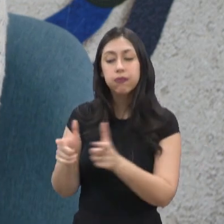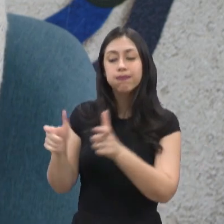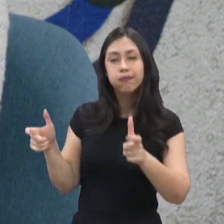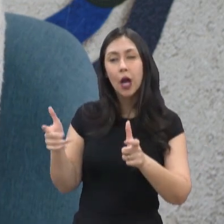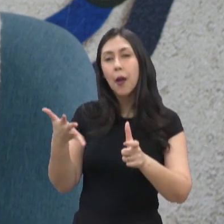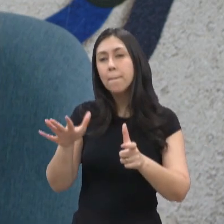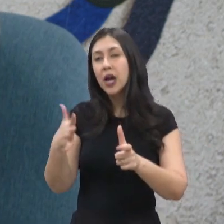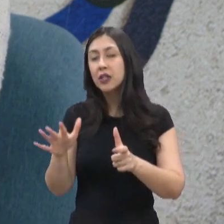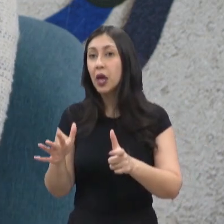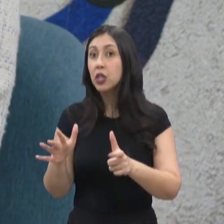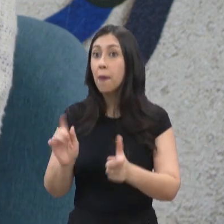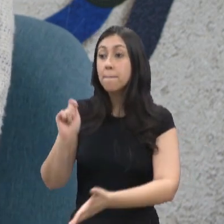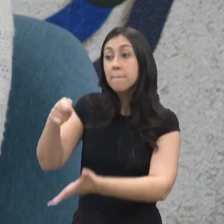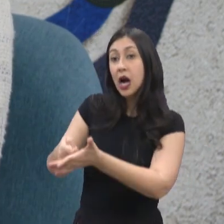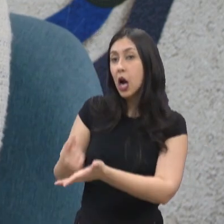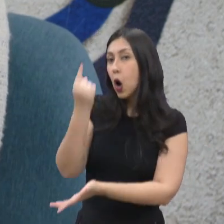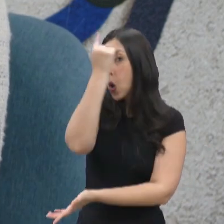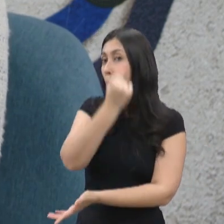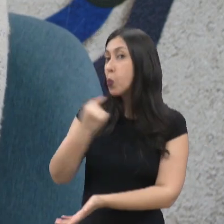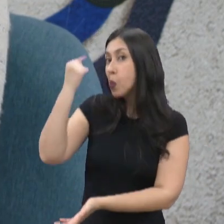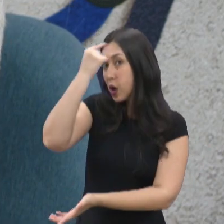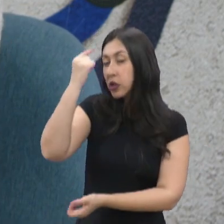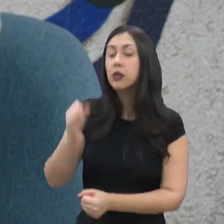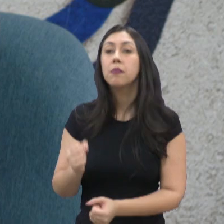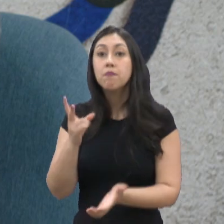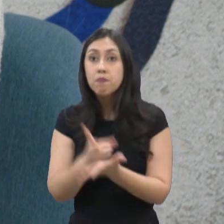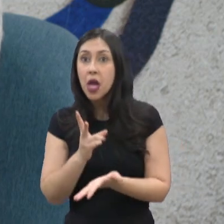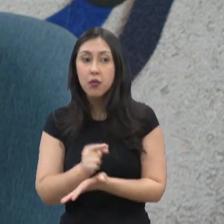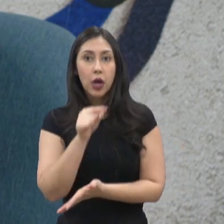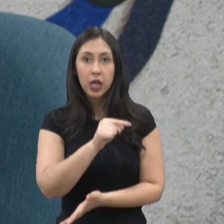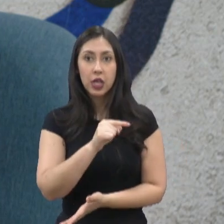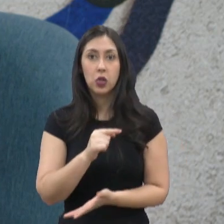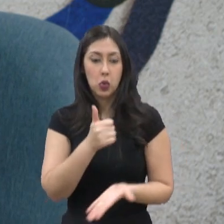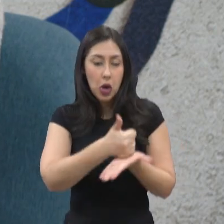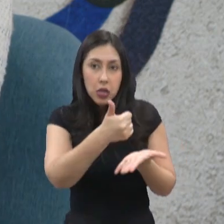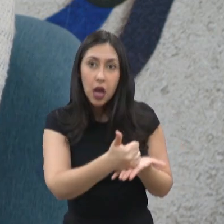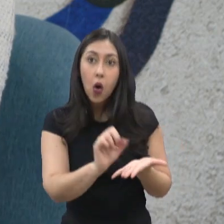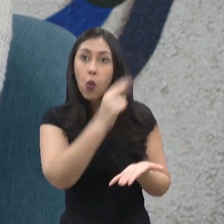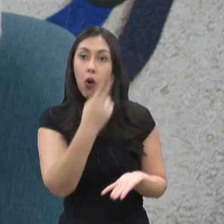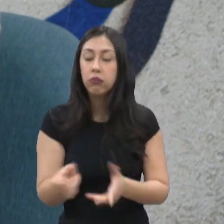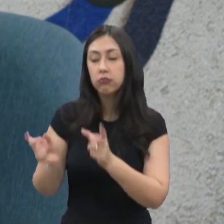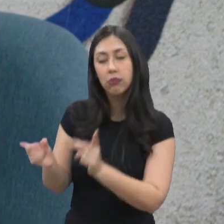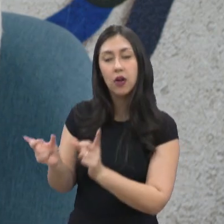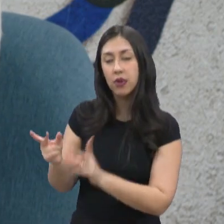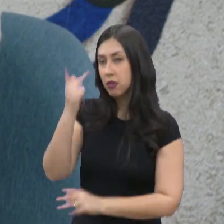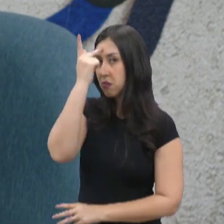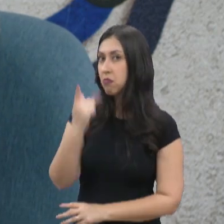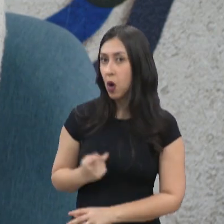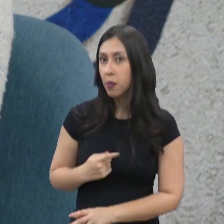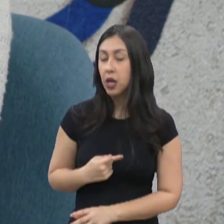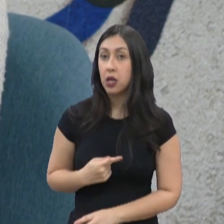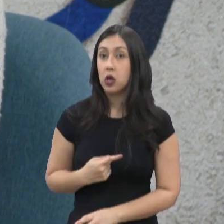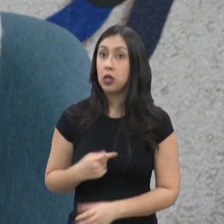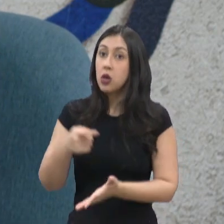de hora-aula. Então, eles são contratados tanto dentro do CLT, quanto, né, quando eles vendem o serviço deles como personal, através da hora-aula. Então,